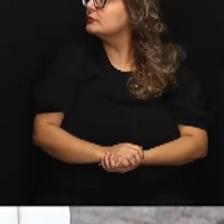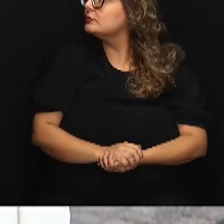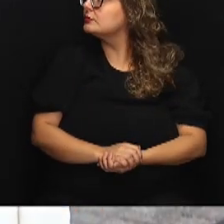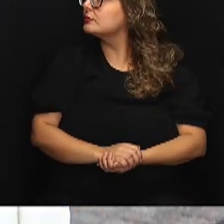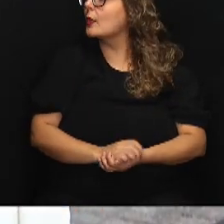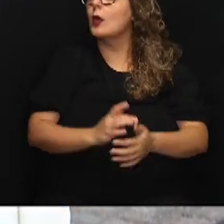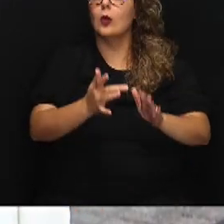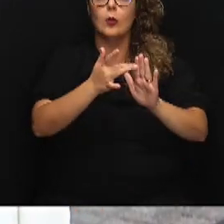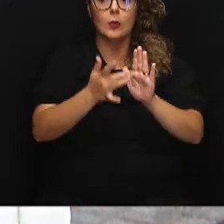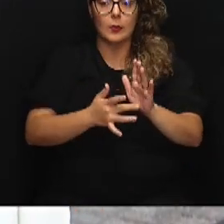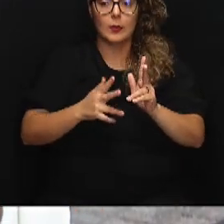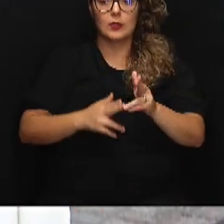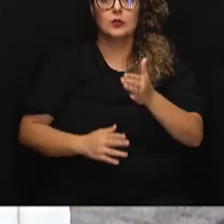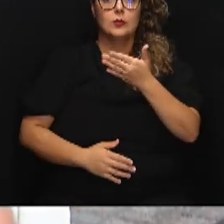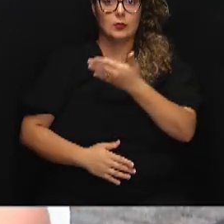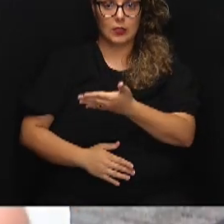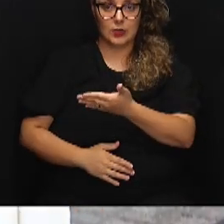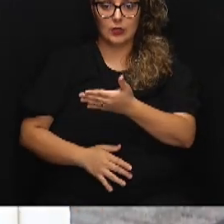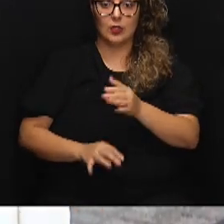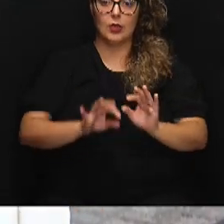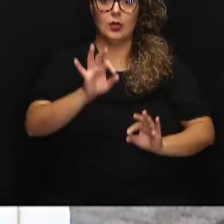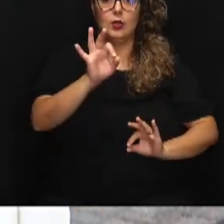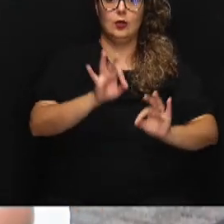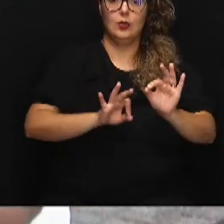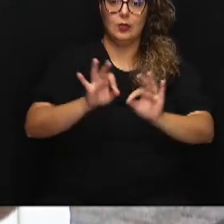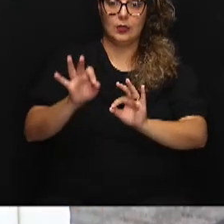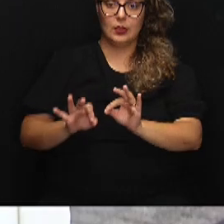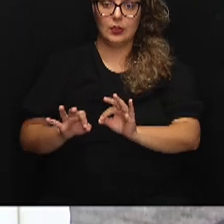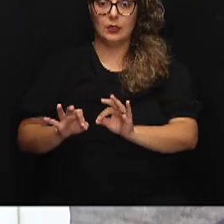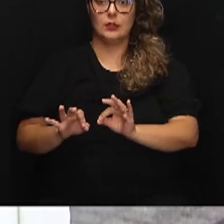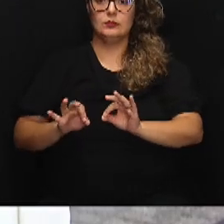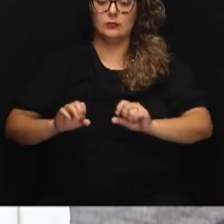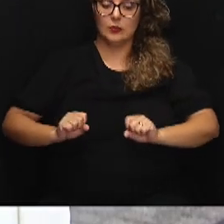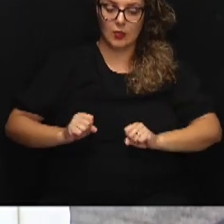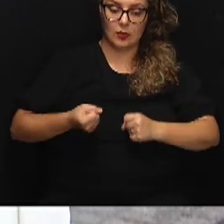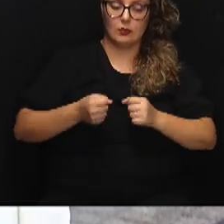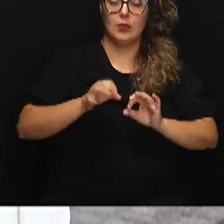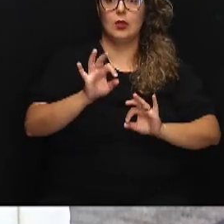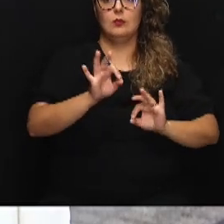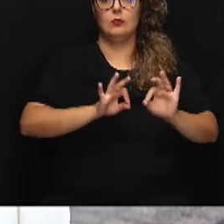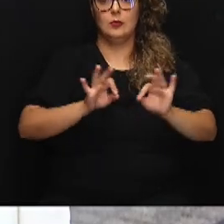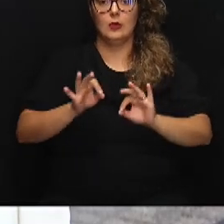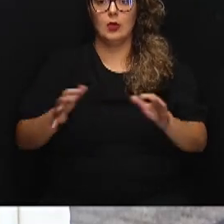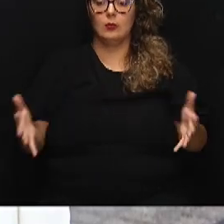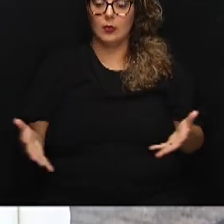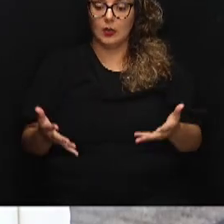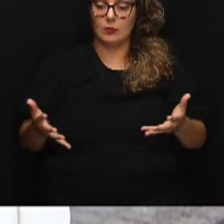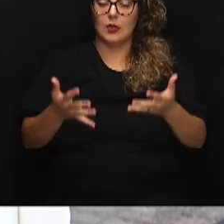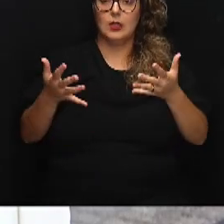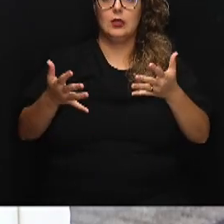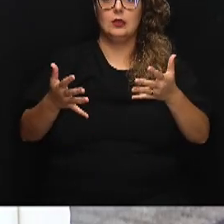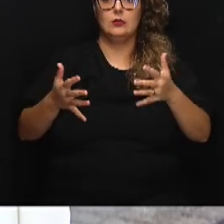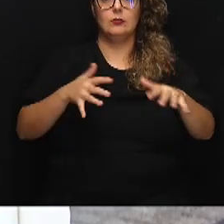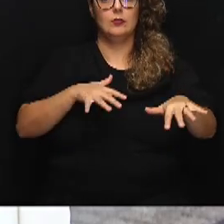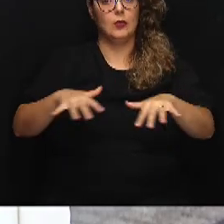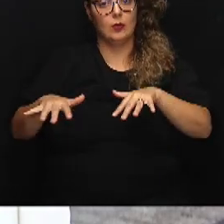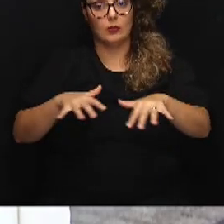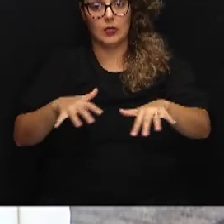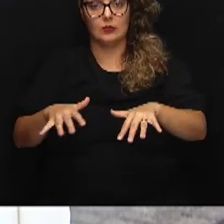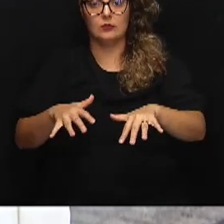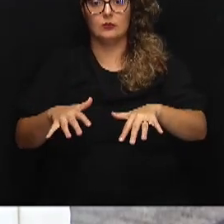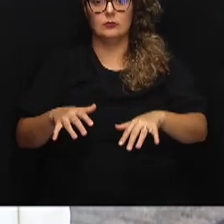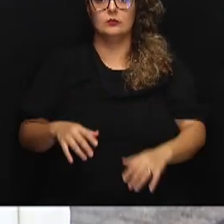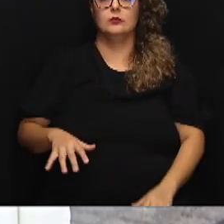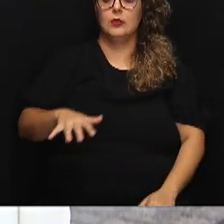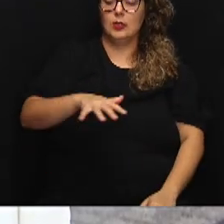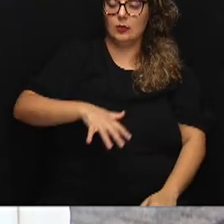essa seja uma pauta organizada, acampada, seja uma pauta que seja levantada pelo movimento